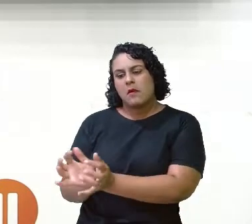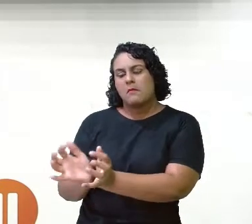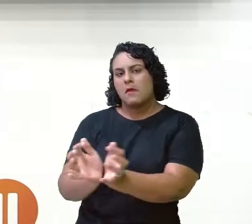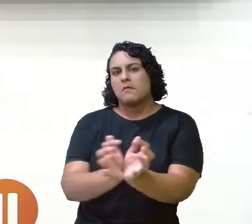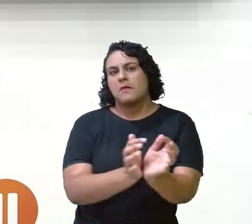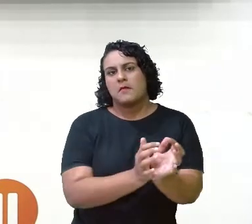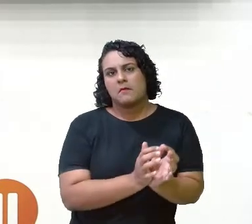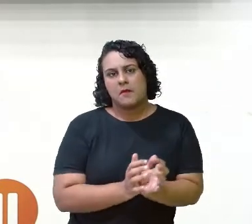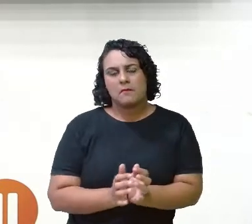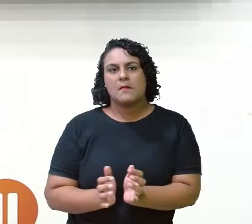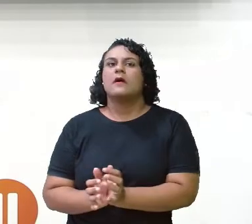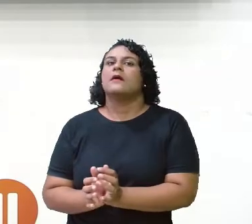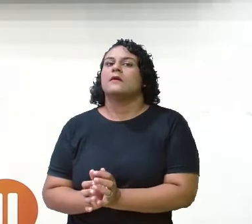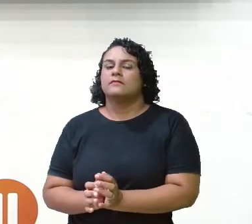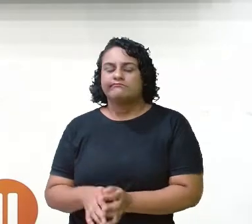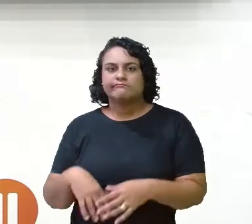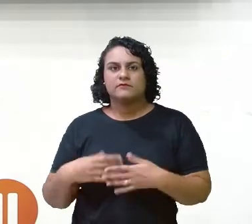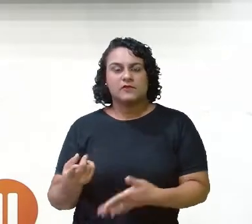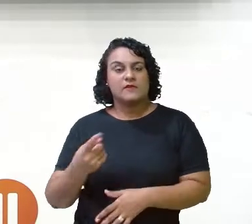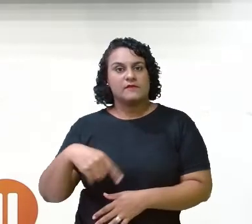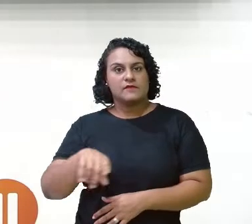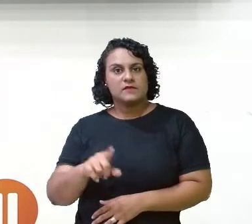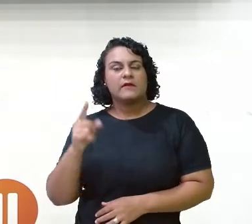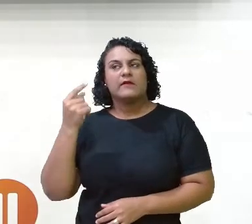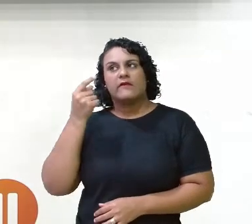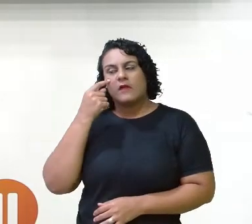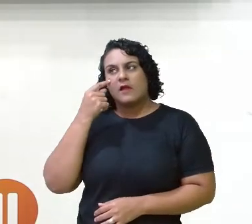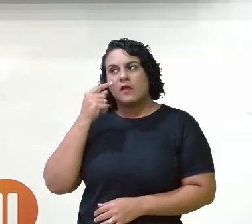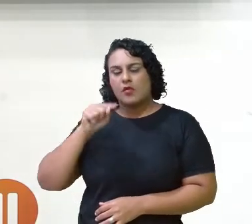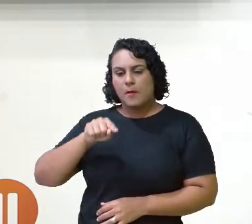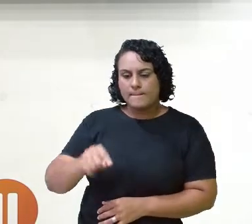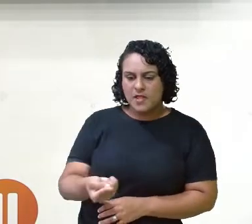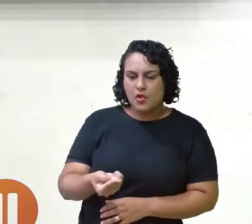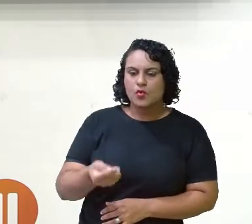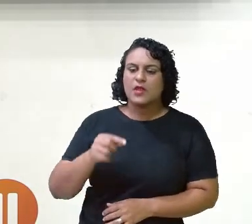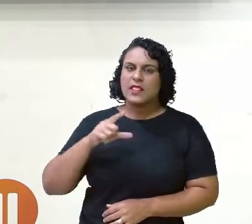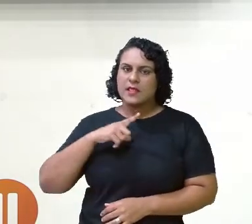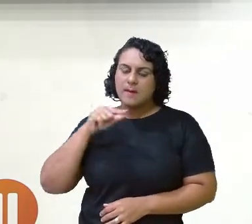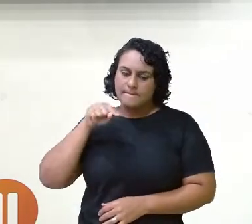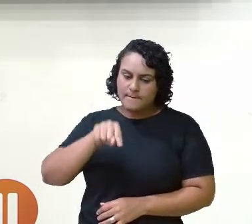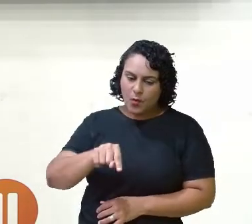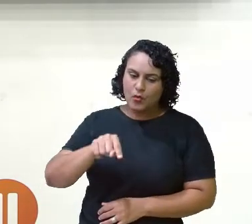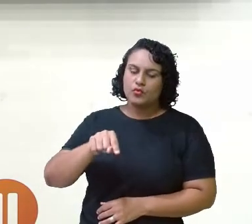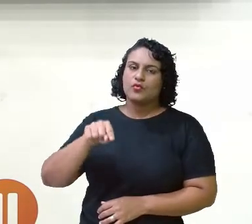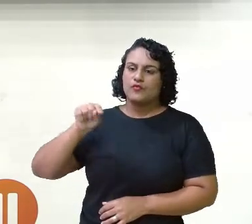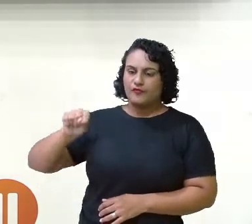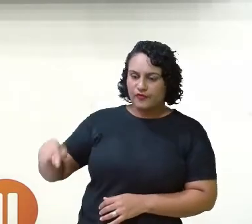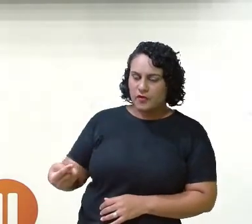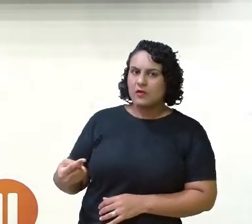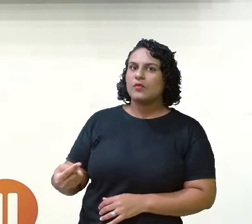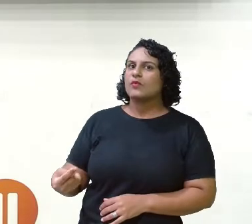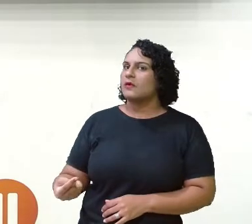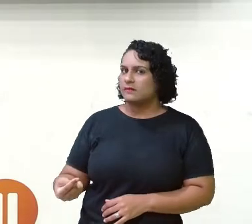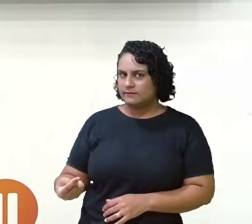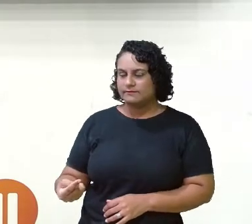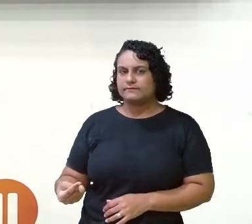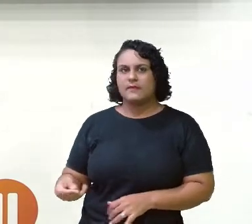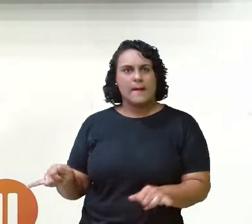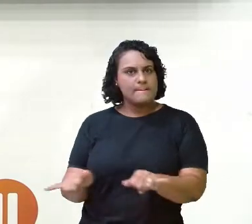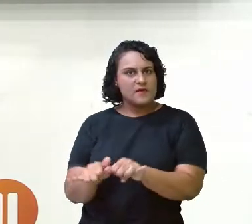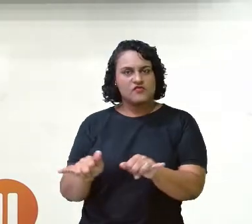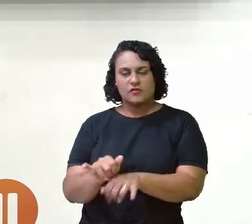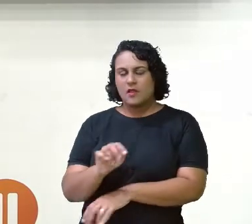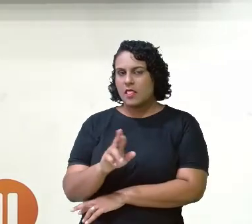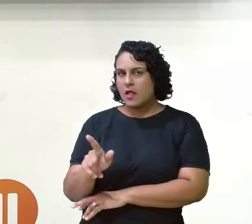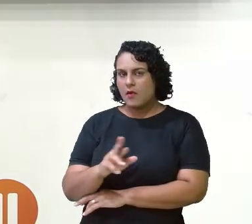toa que vocês veem aqueles pontinhos no número 1000, por exemplo. Não é à toa. É como